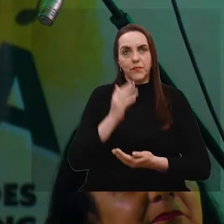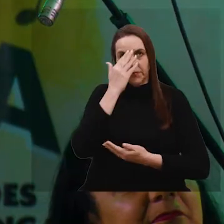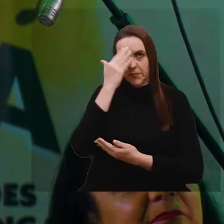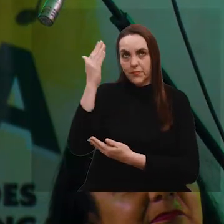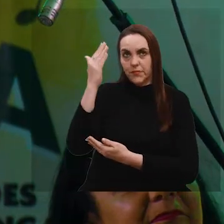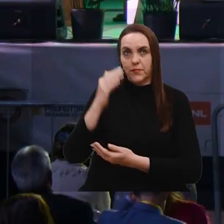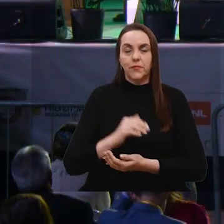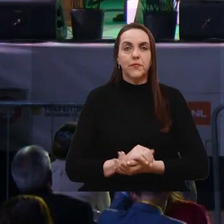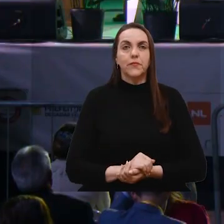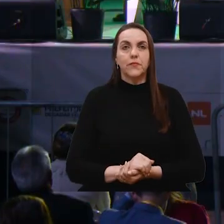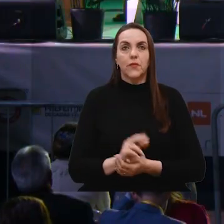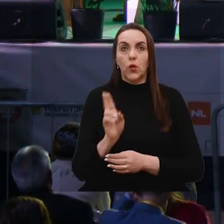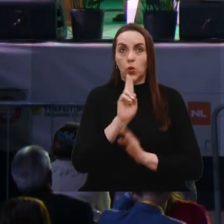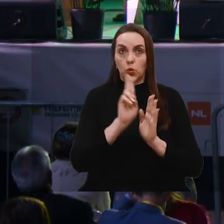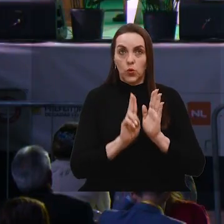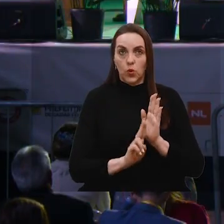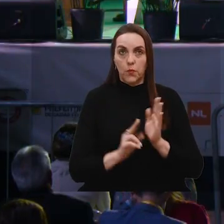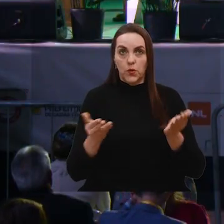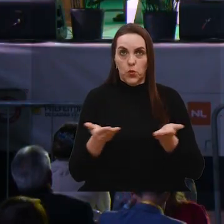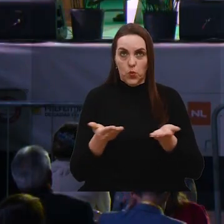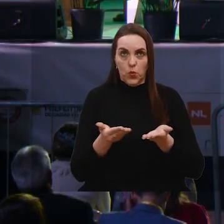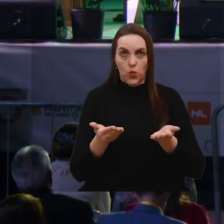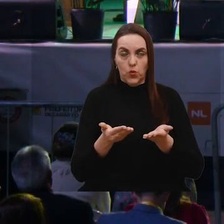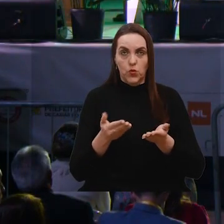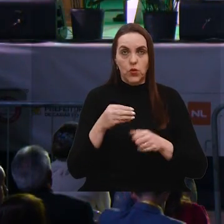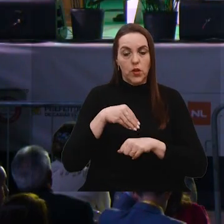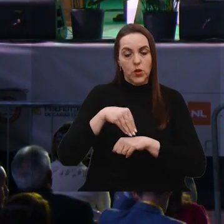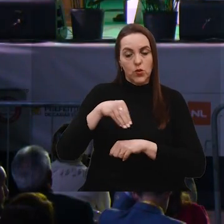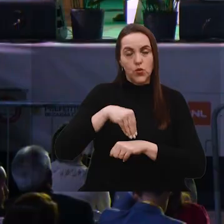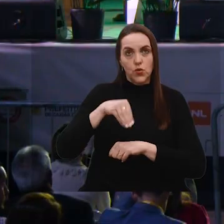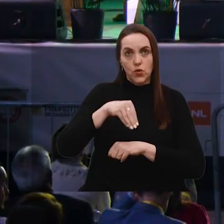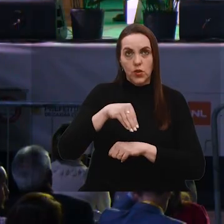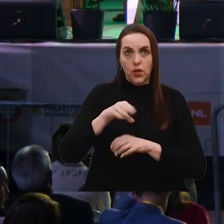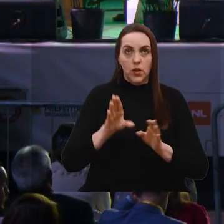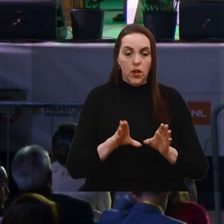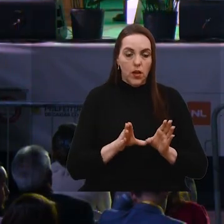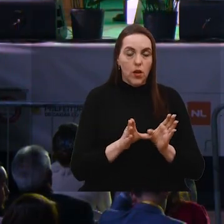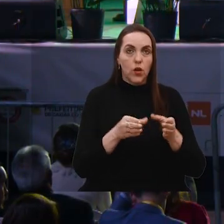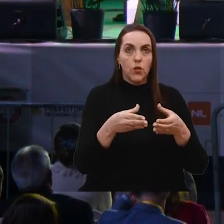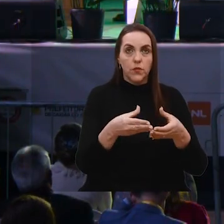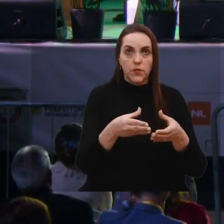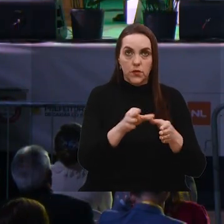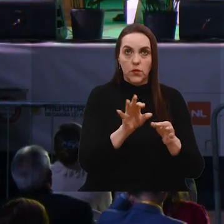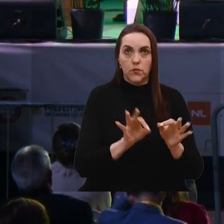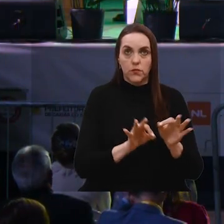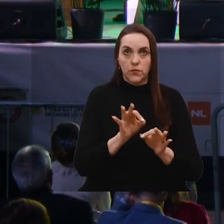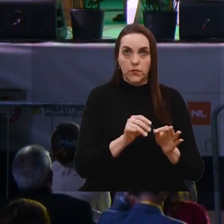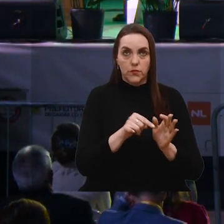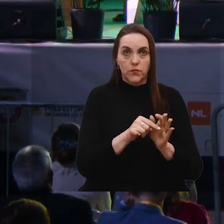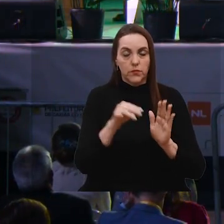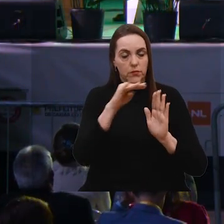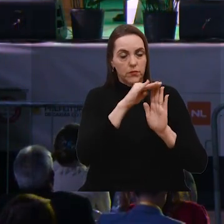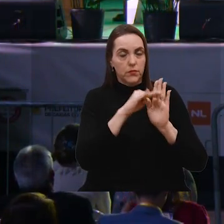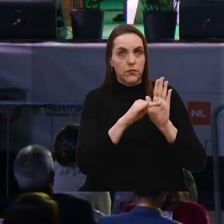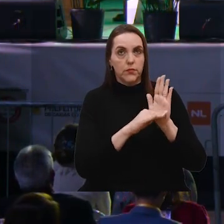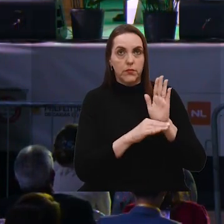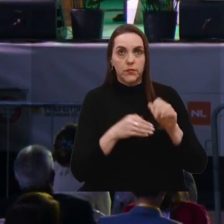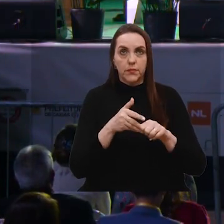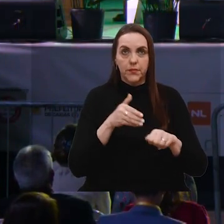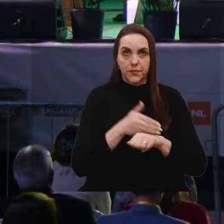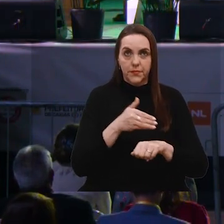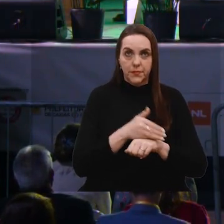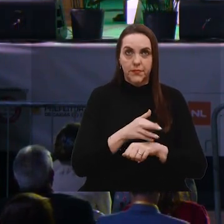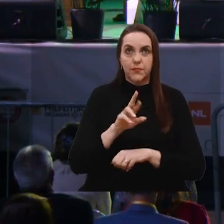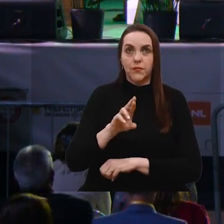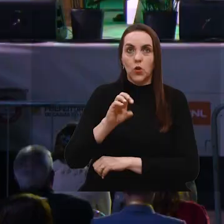Seria isso, presidente. Obrigado. Os nomes de hoje foram indicados por uma comissão formada